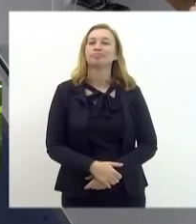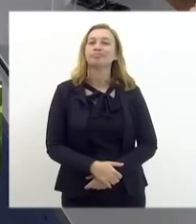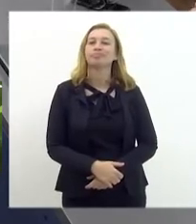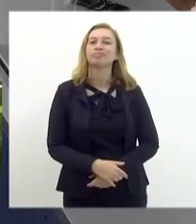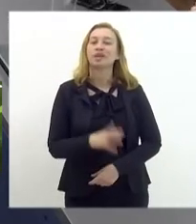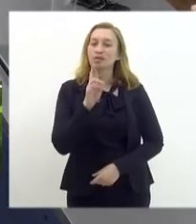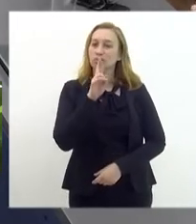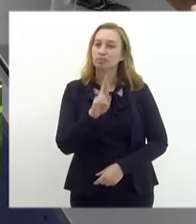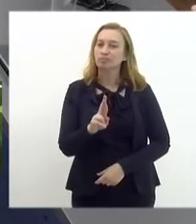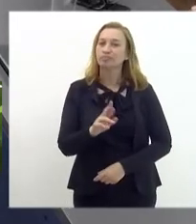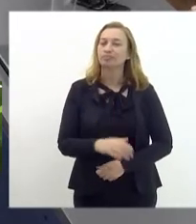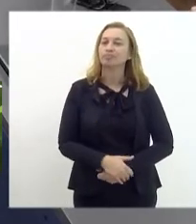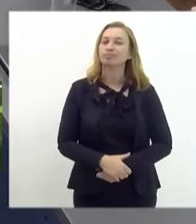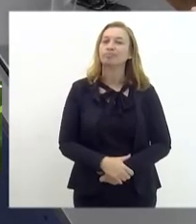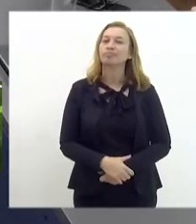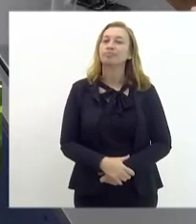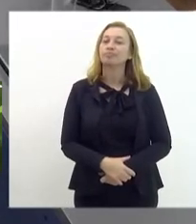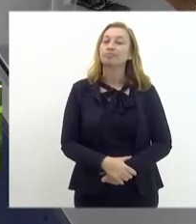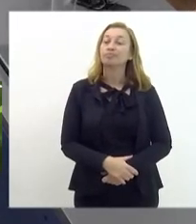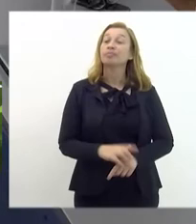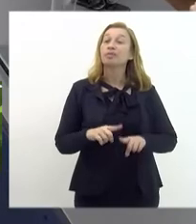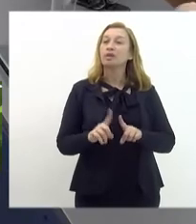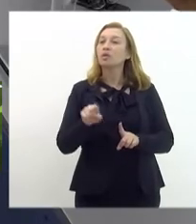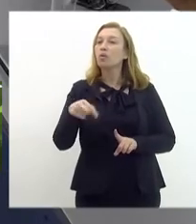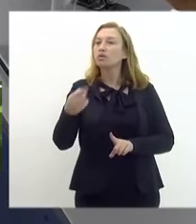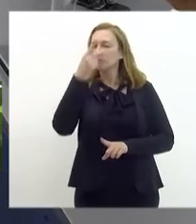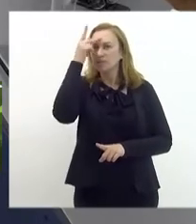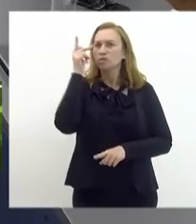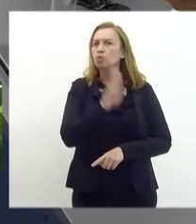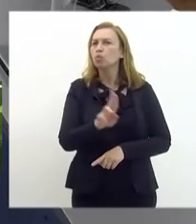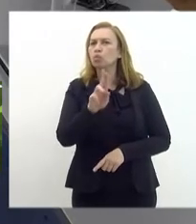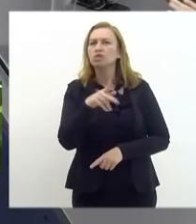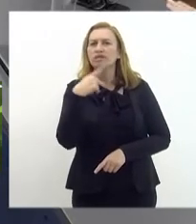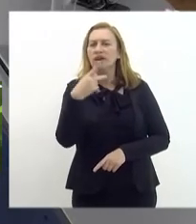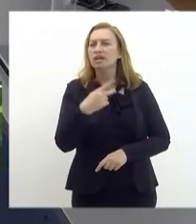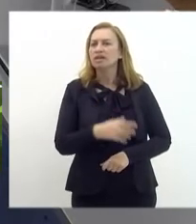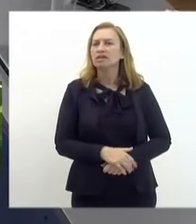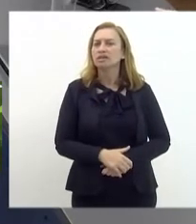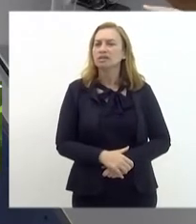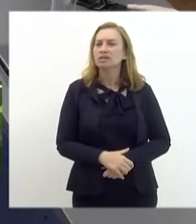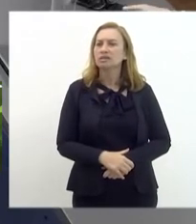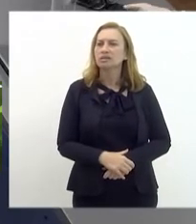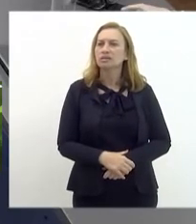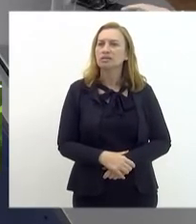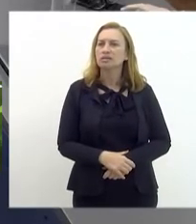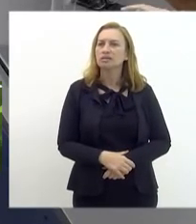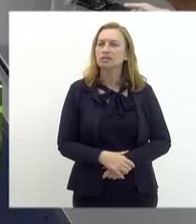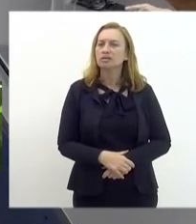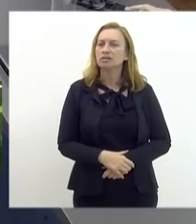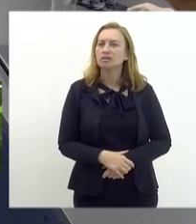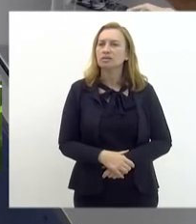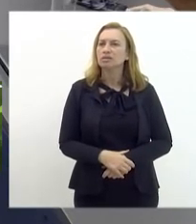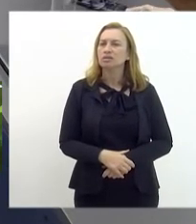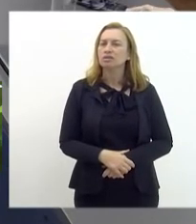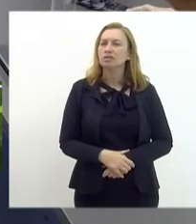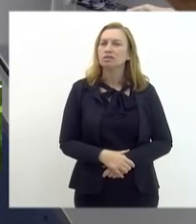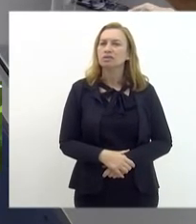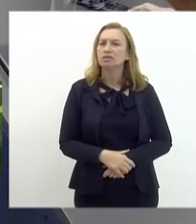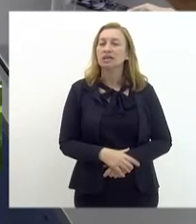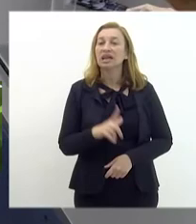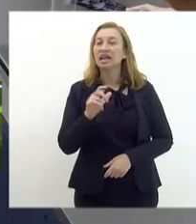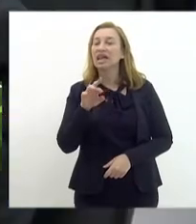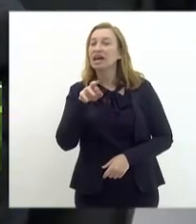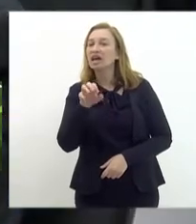a sua resposta. Mais alguém quer fazer uso da palavra? Registrando que chegou aqui o